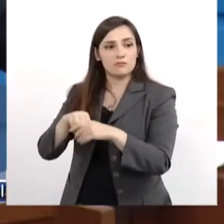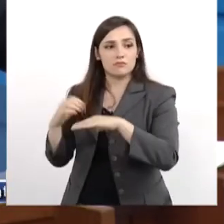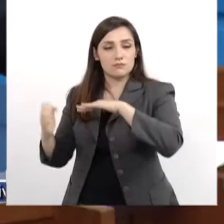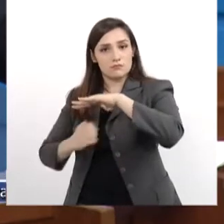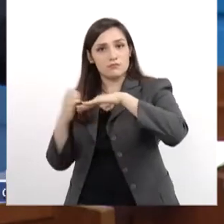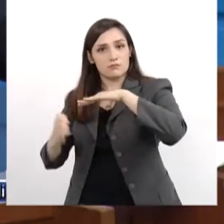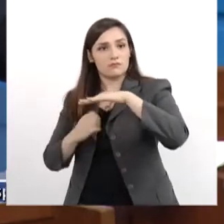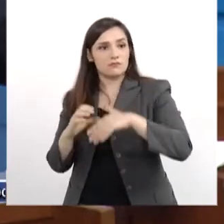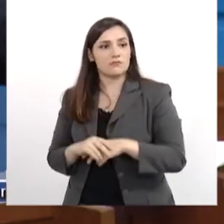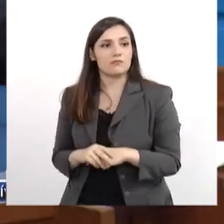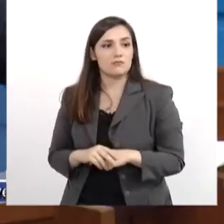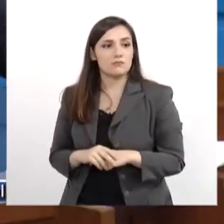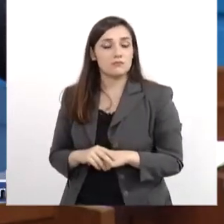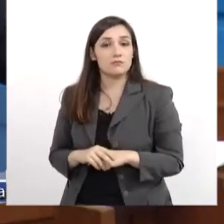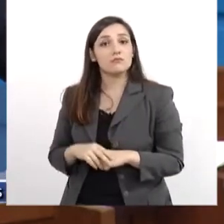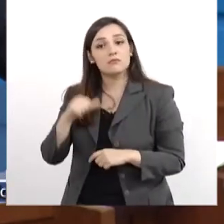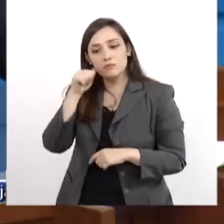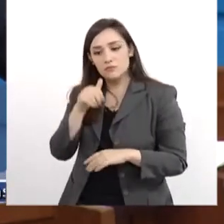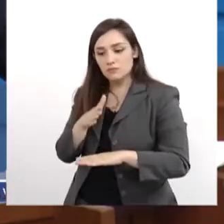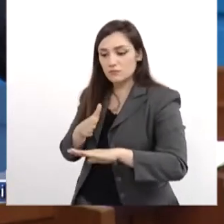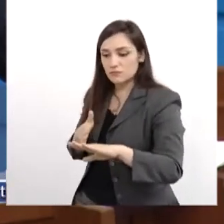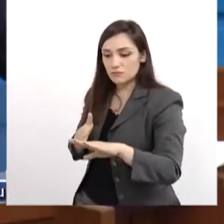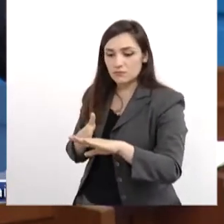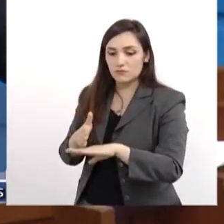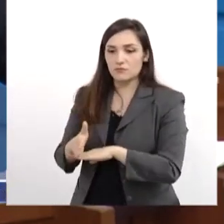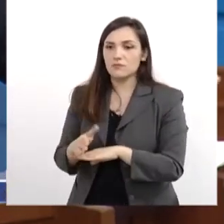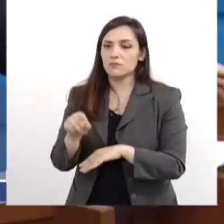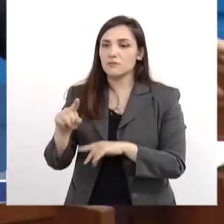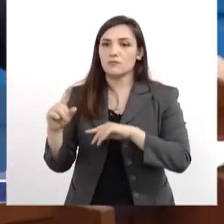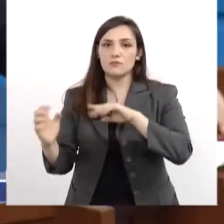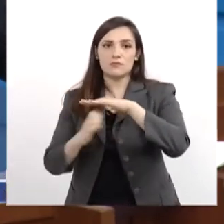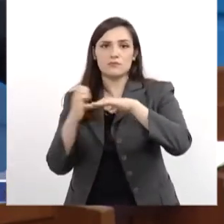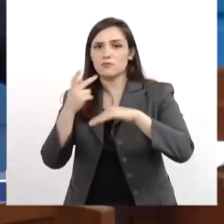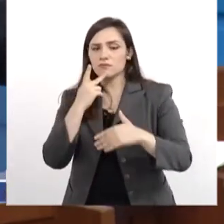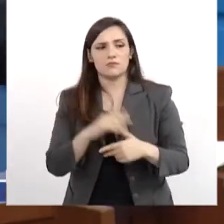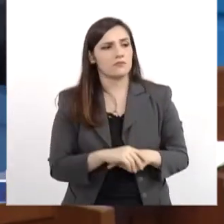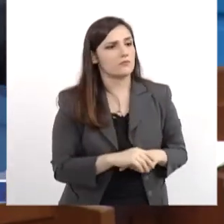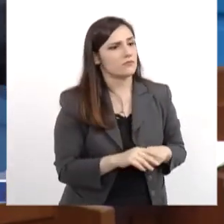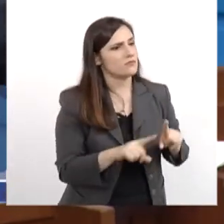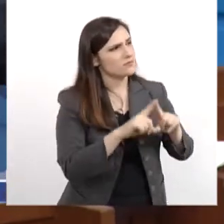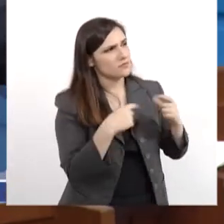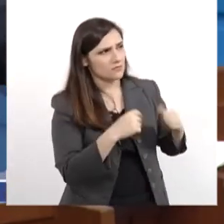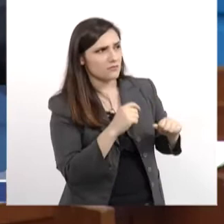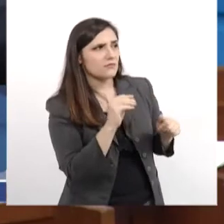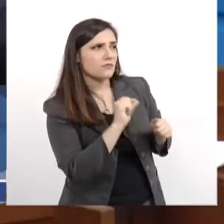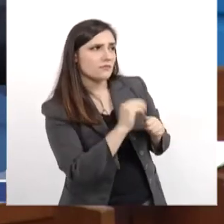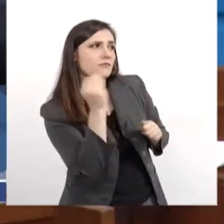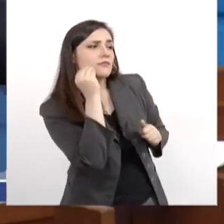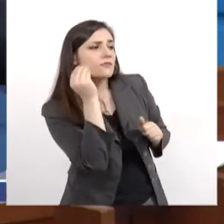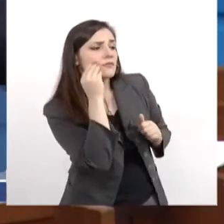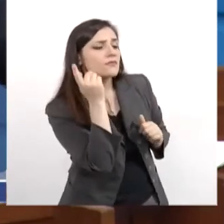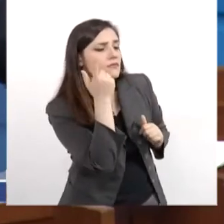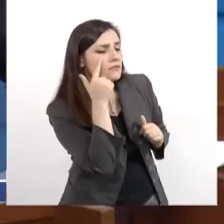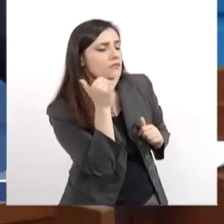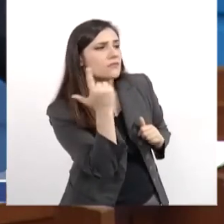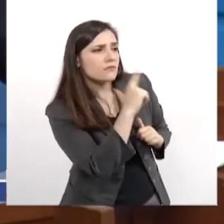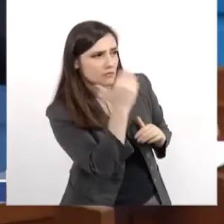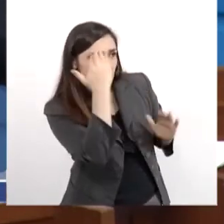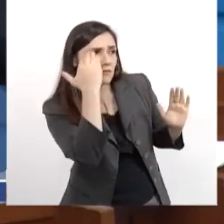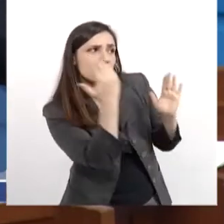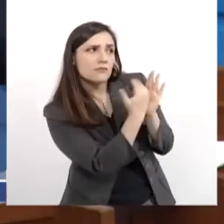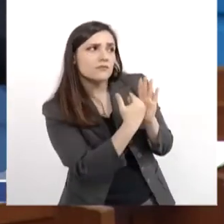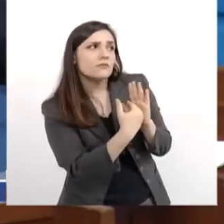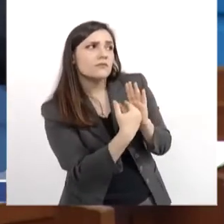determinada empresa. Ela foi lá e a empresa falou: você vai ter que fazer uns testes aqui para ser